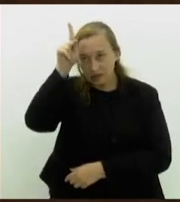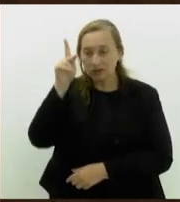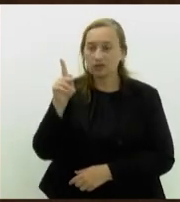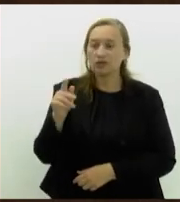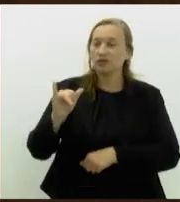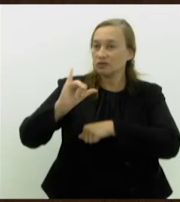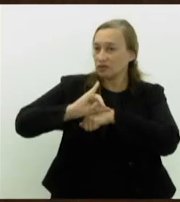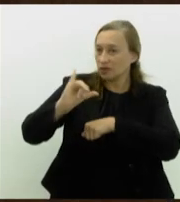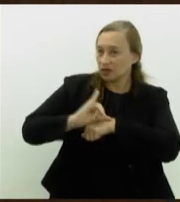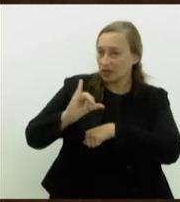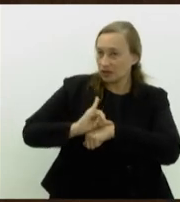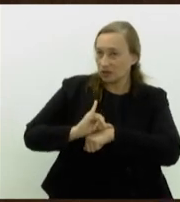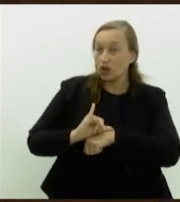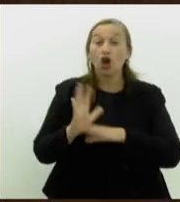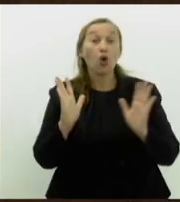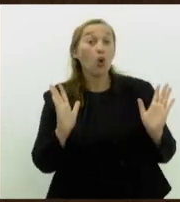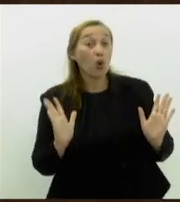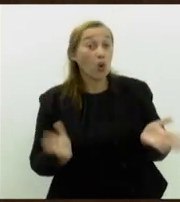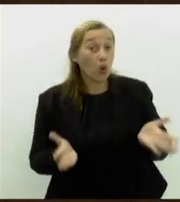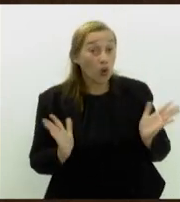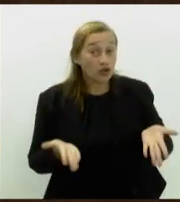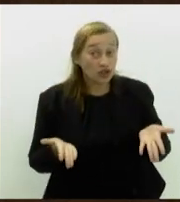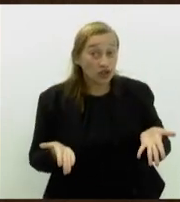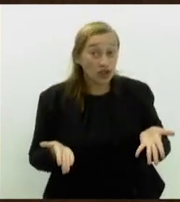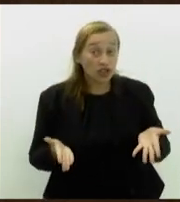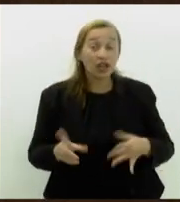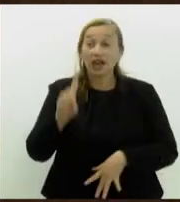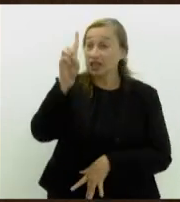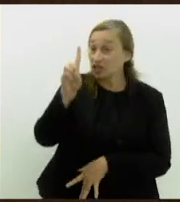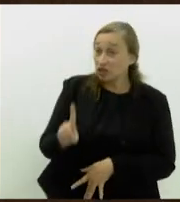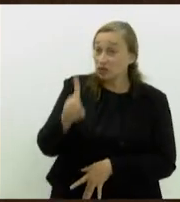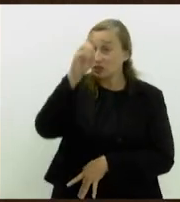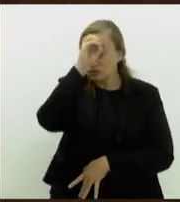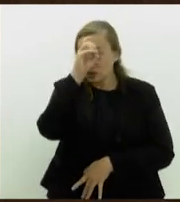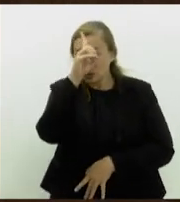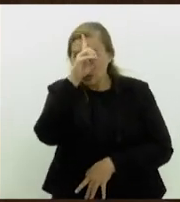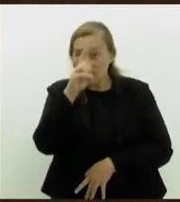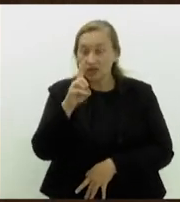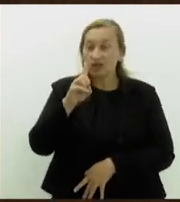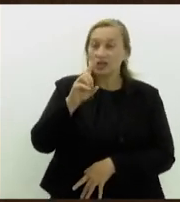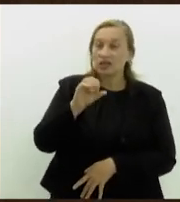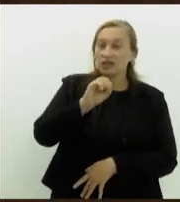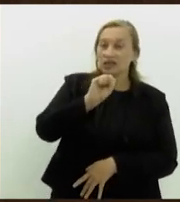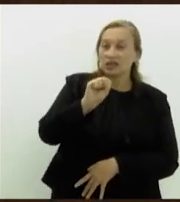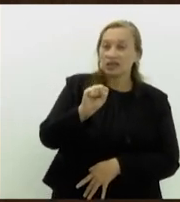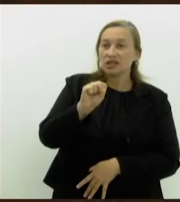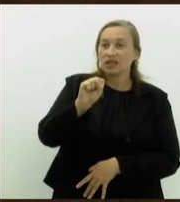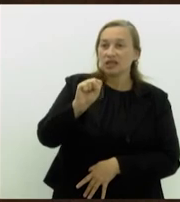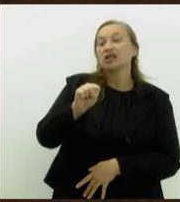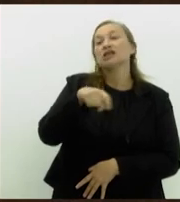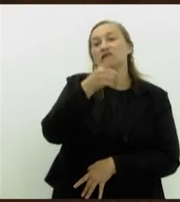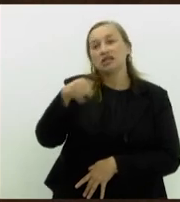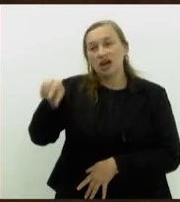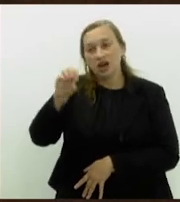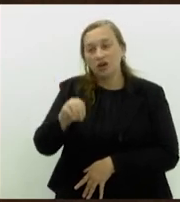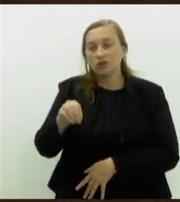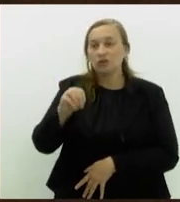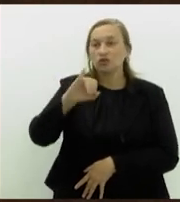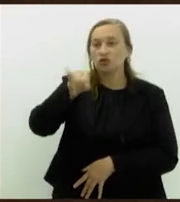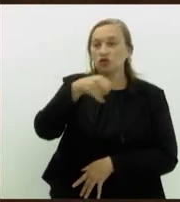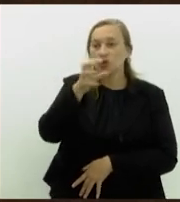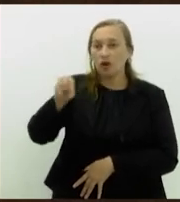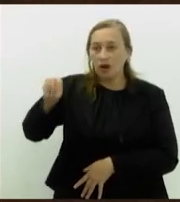Hoje, ele preside, é diretor do Hospital São João Batista. Faz muito jus a